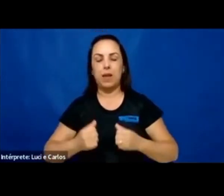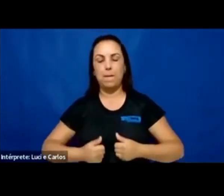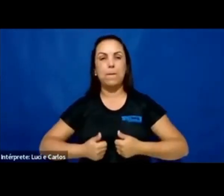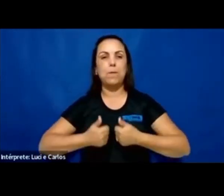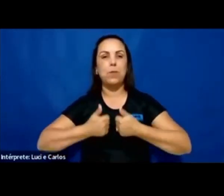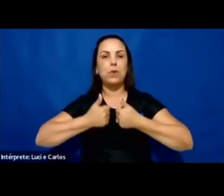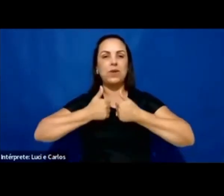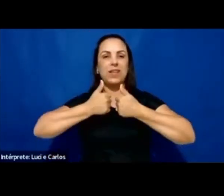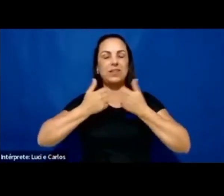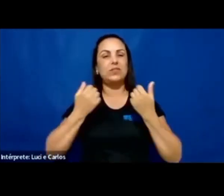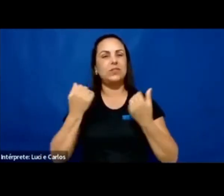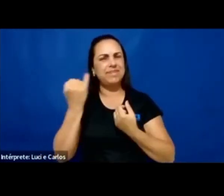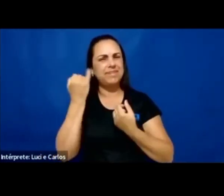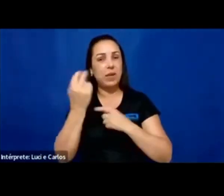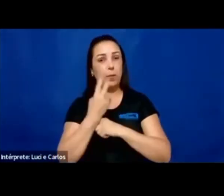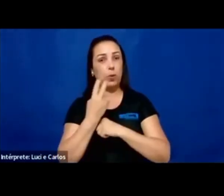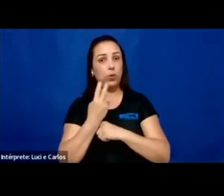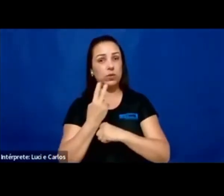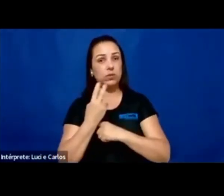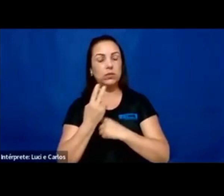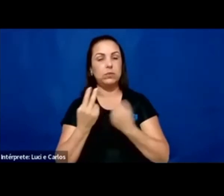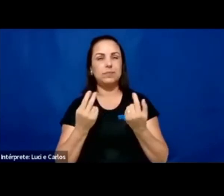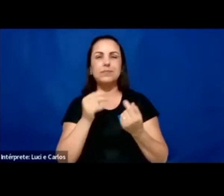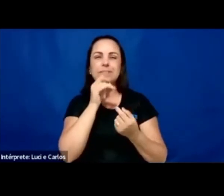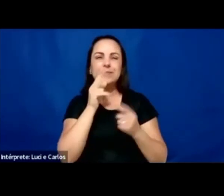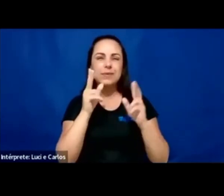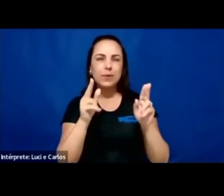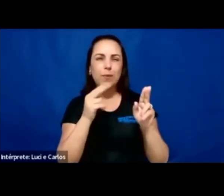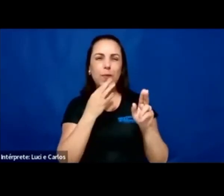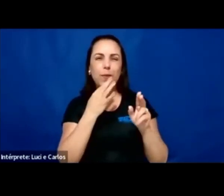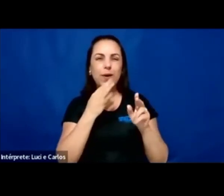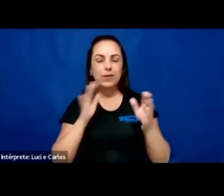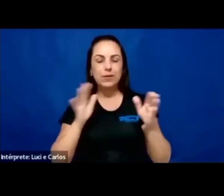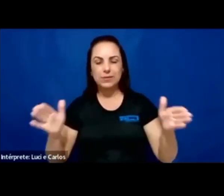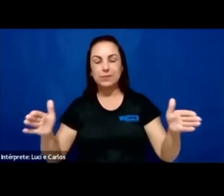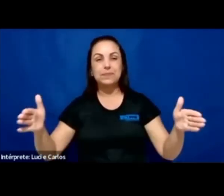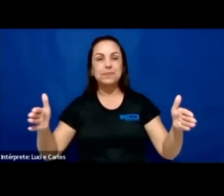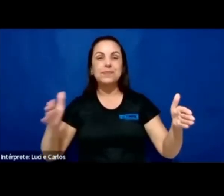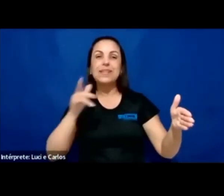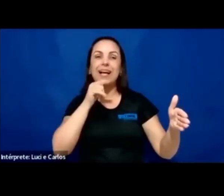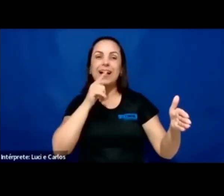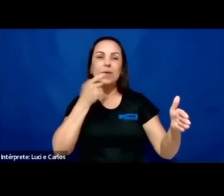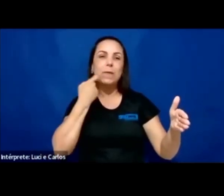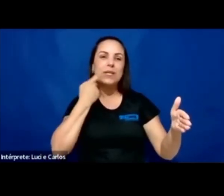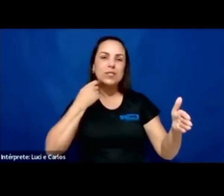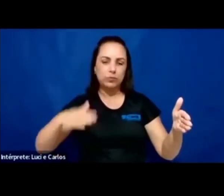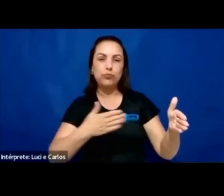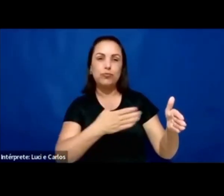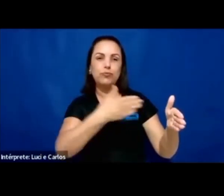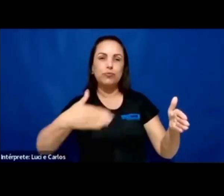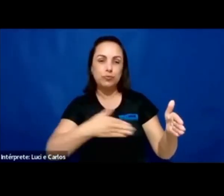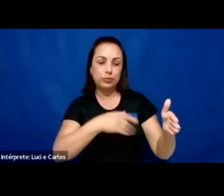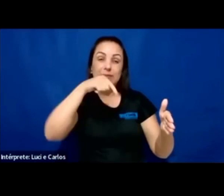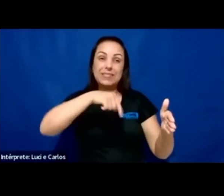monte de células. Você imagina um aquário onde você consegue ver os peixes. Você imagina que o aquário, a água do aquário